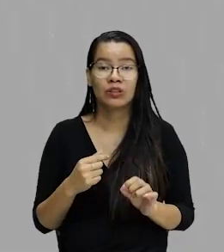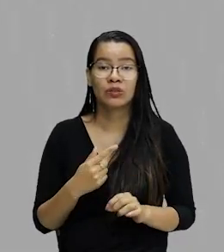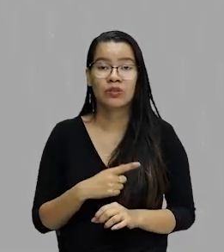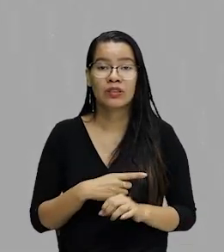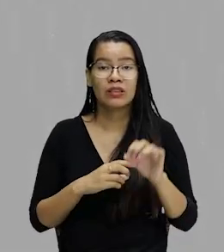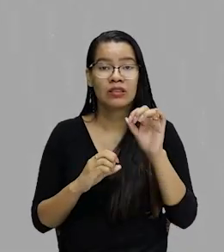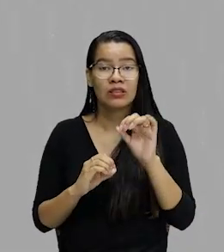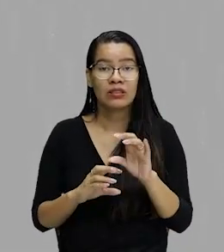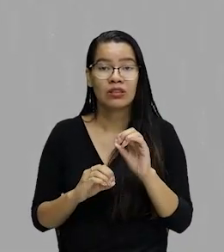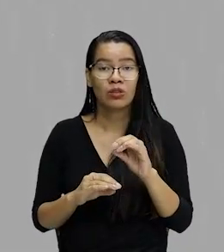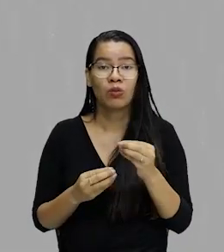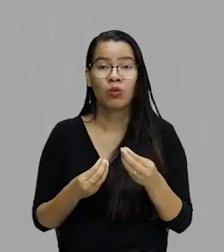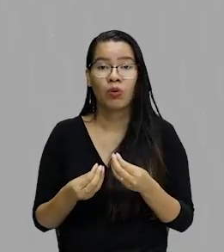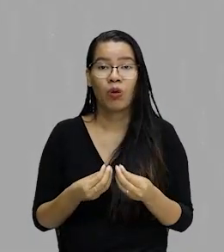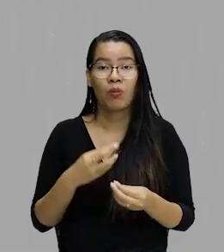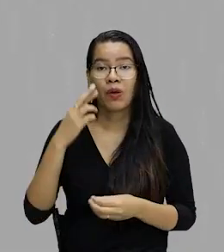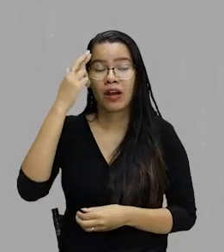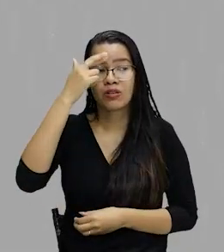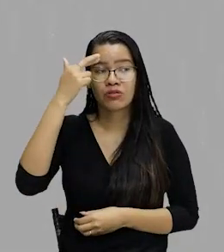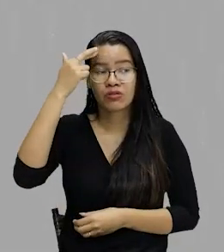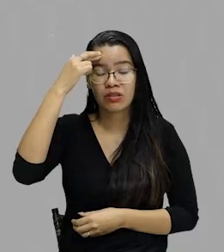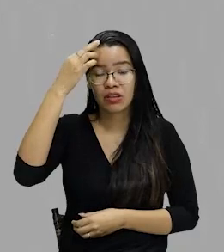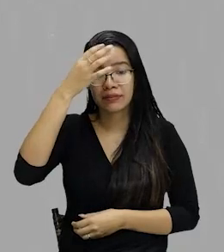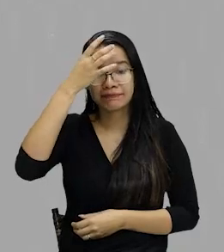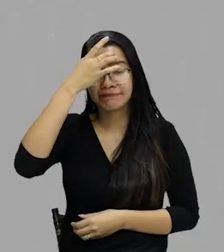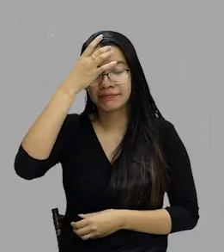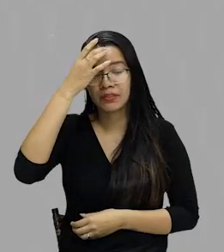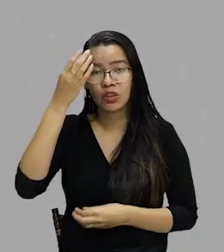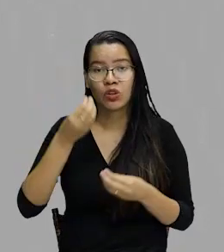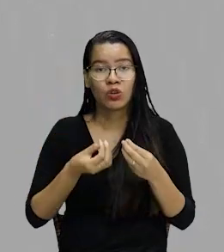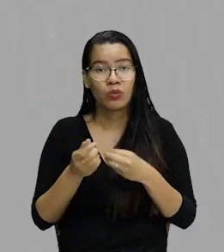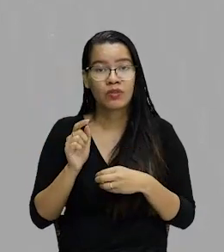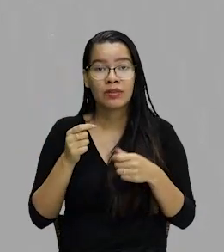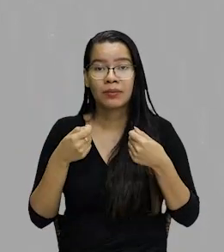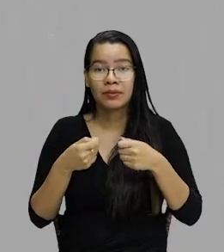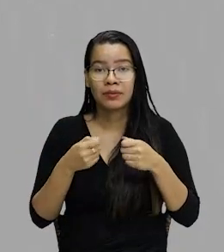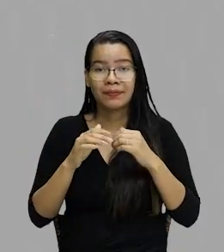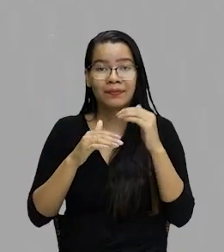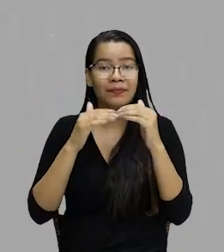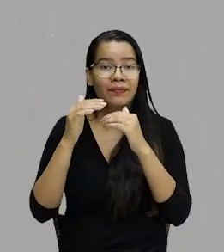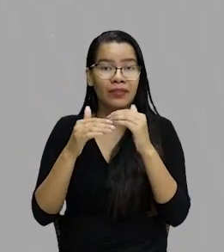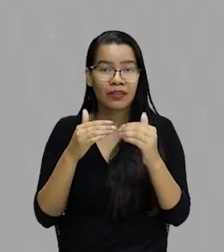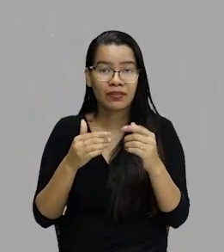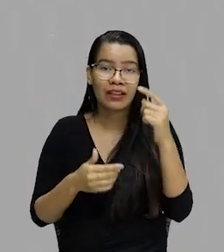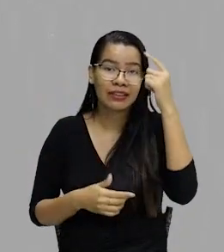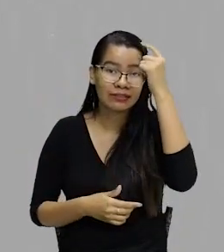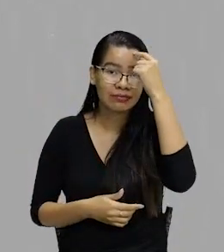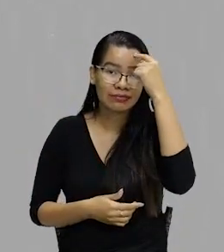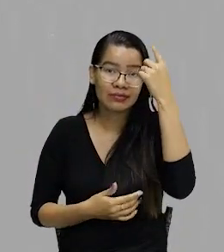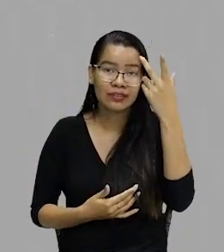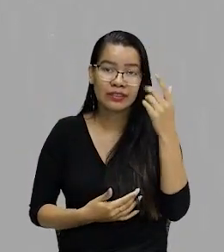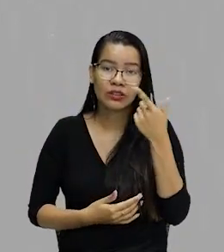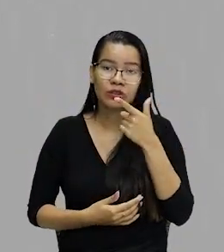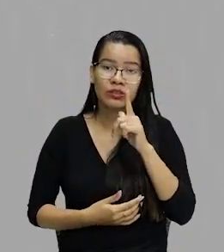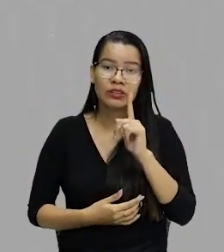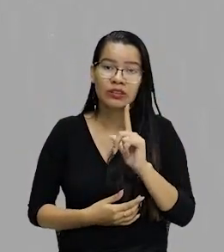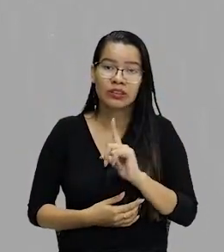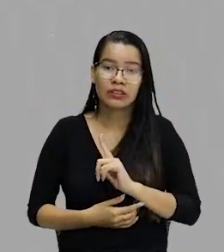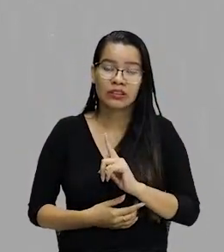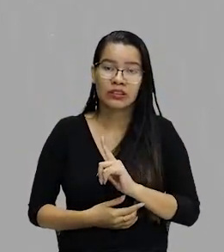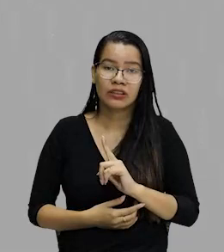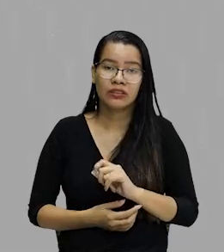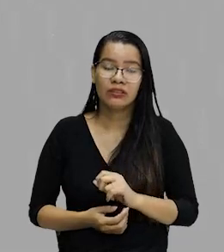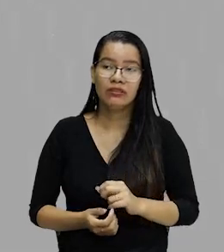como você deve raciocinar e o raciocínio que você deve desenvolver, né, para que você consiga ter uma forma